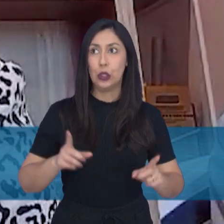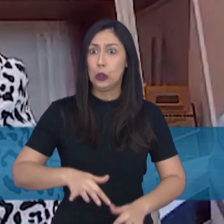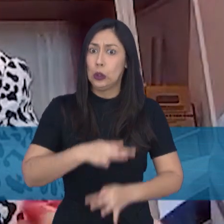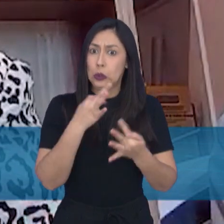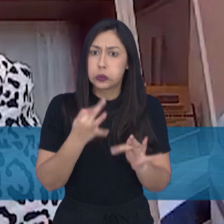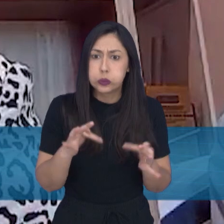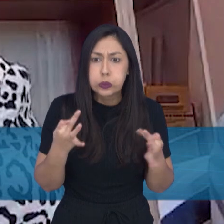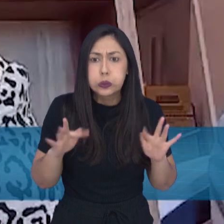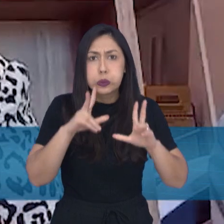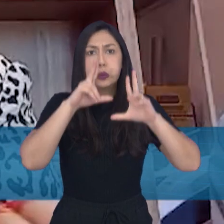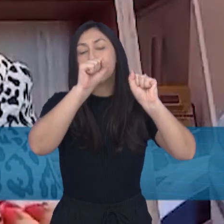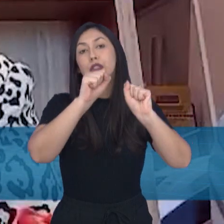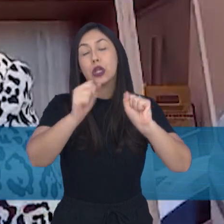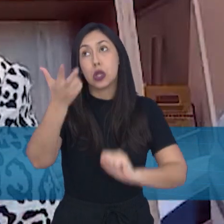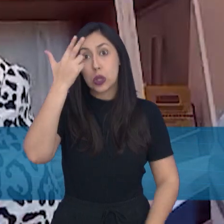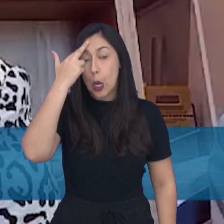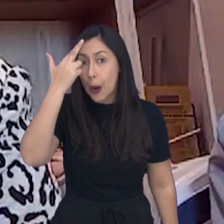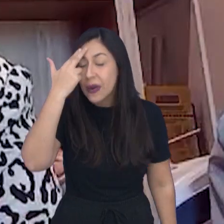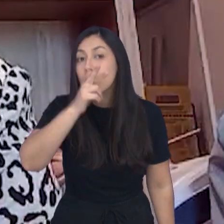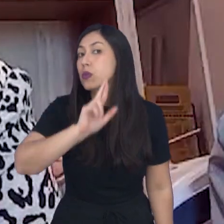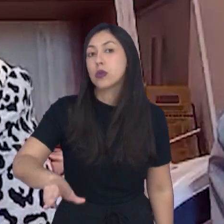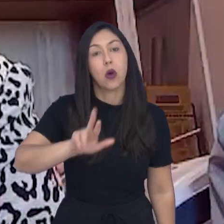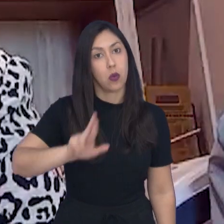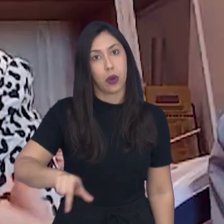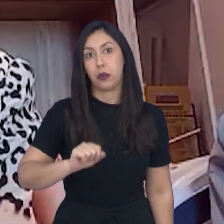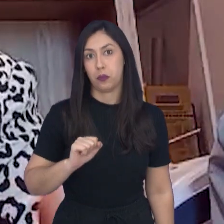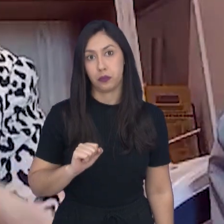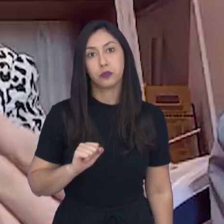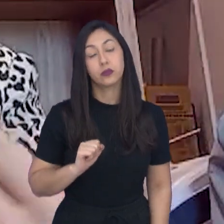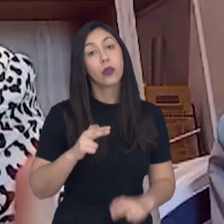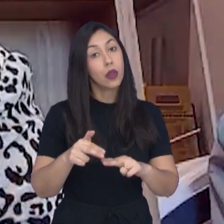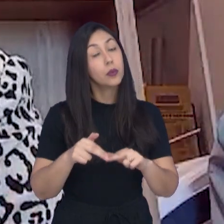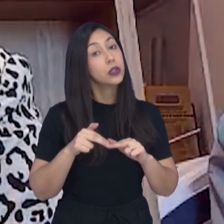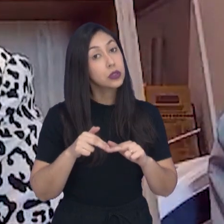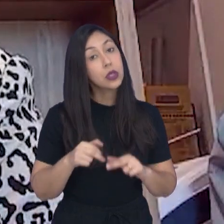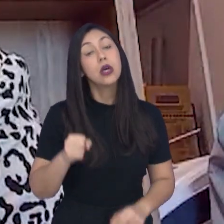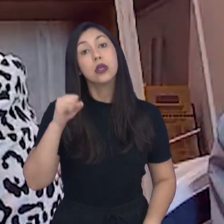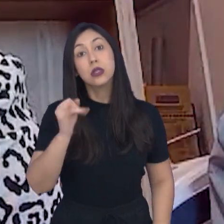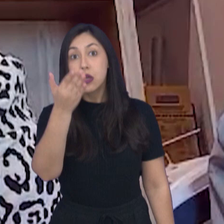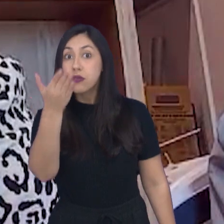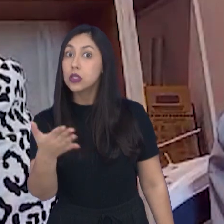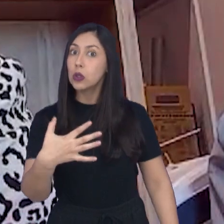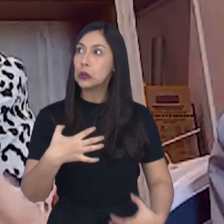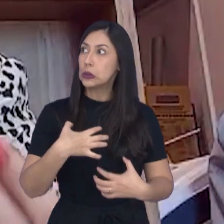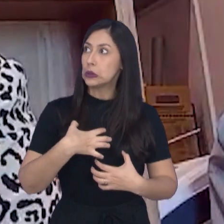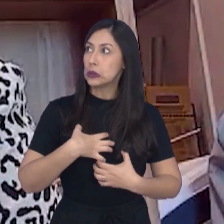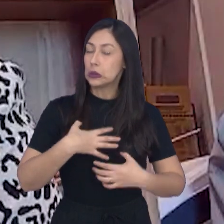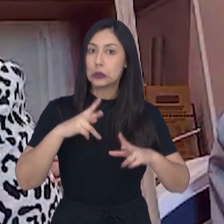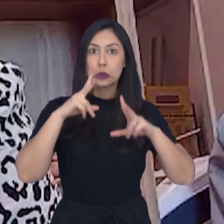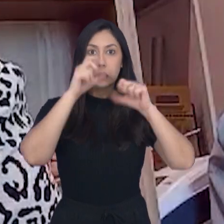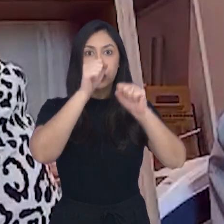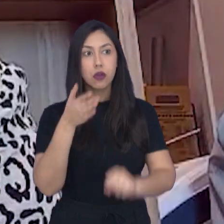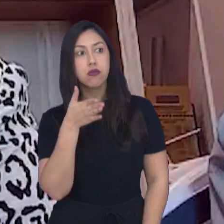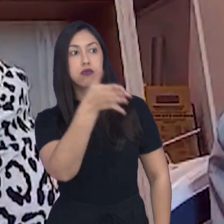tenham cólicas intensas, que duram muitos dias e que são progressivas. Então, se você possui sintomas intensos, procure